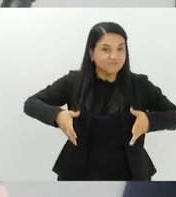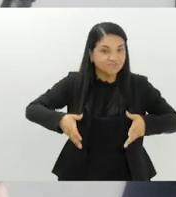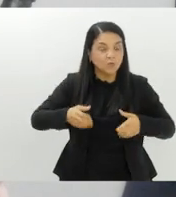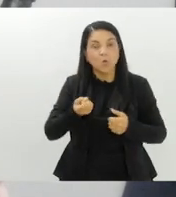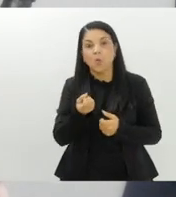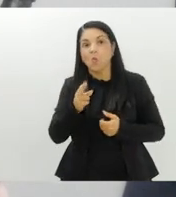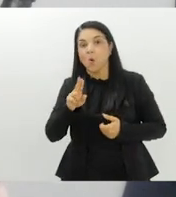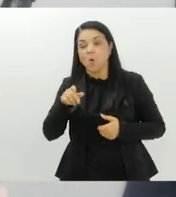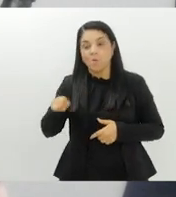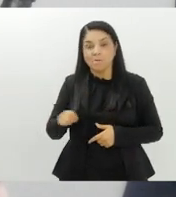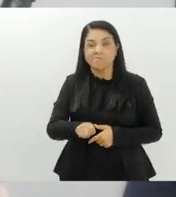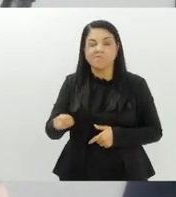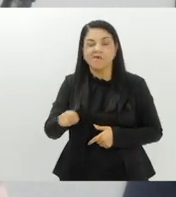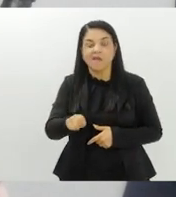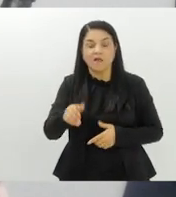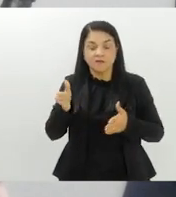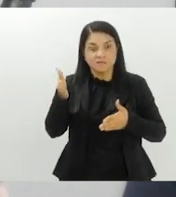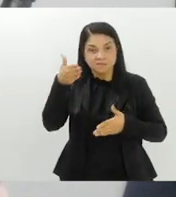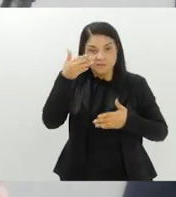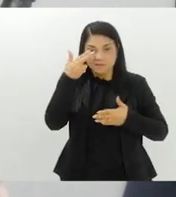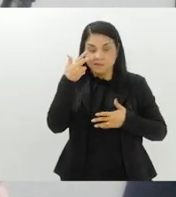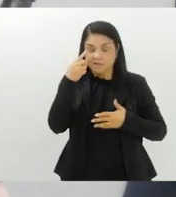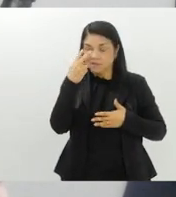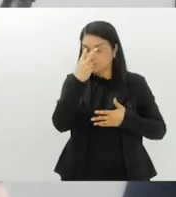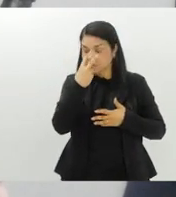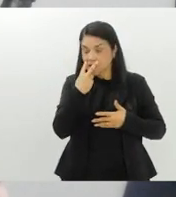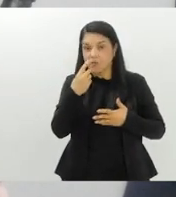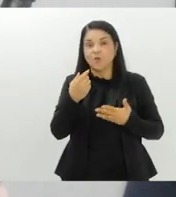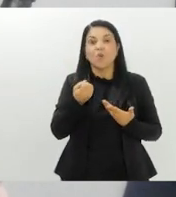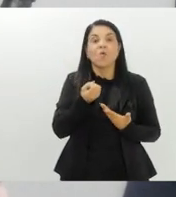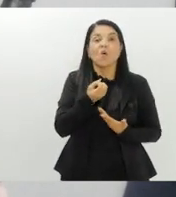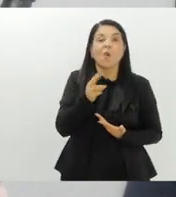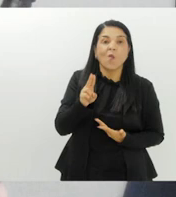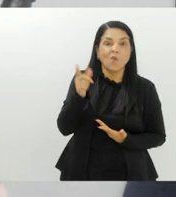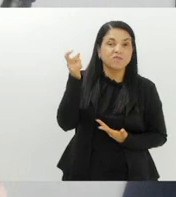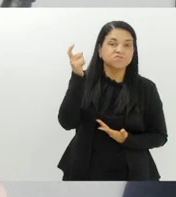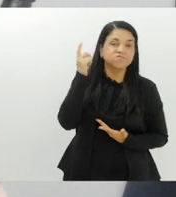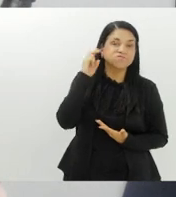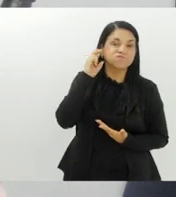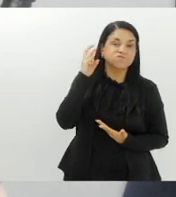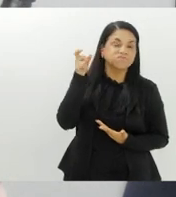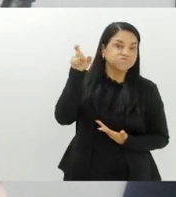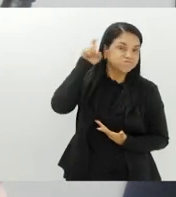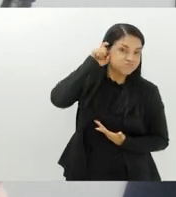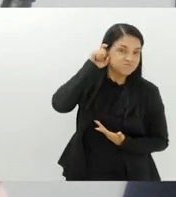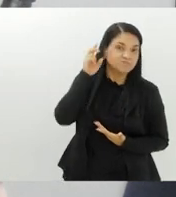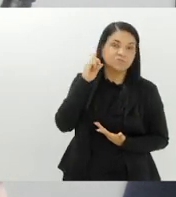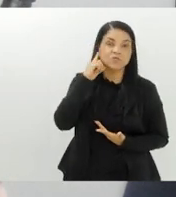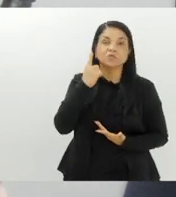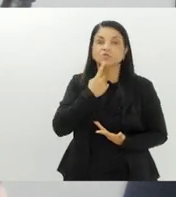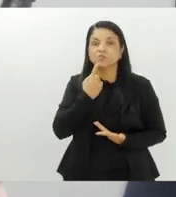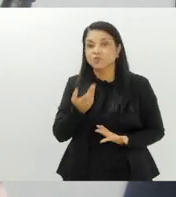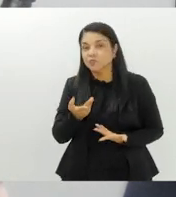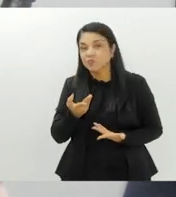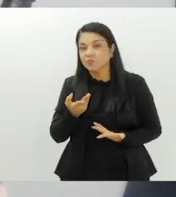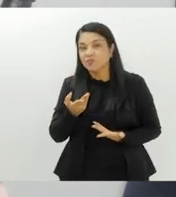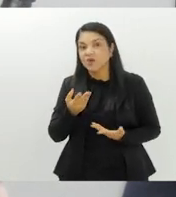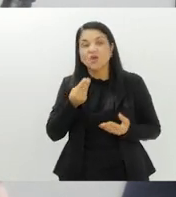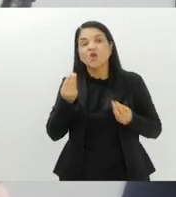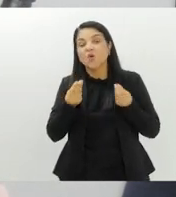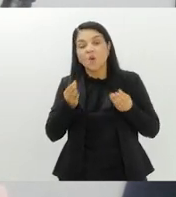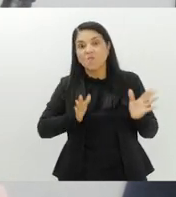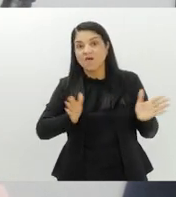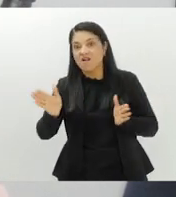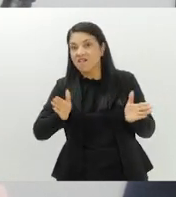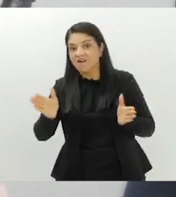cegos? Quem de nós está livre de um aparelho auditivo? E como não acessibilizar os altares? Ou